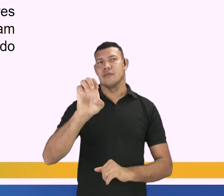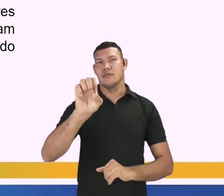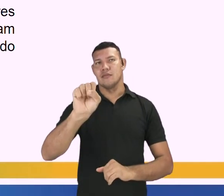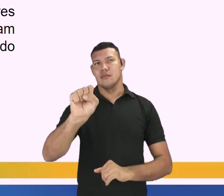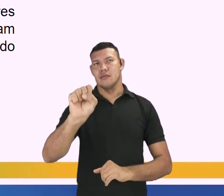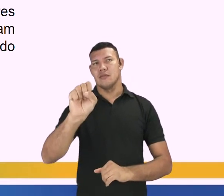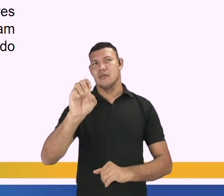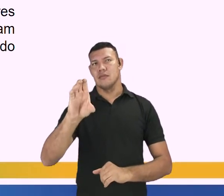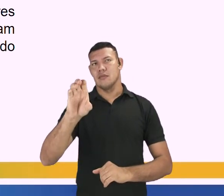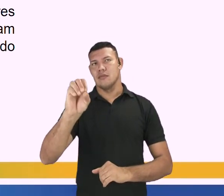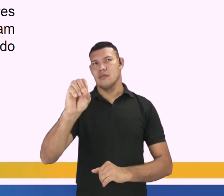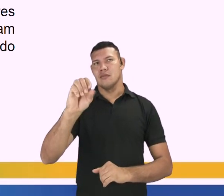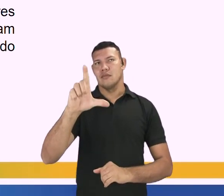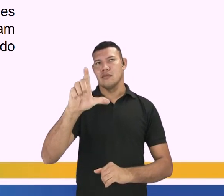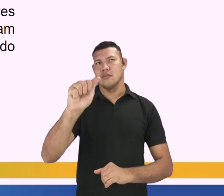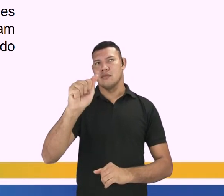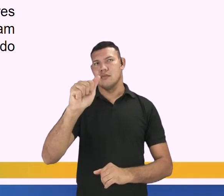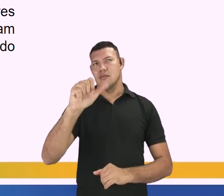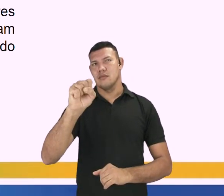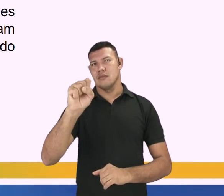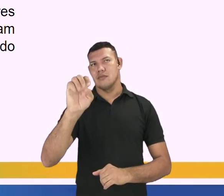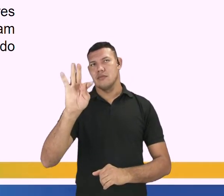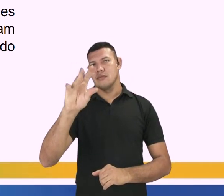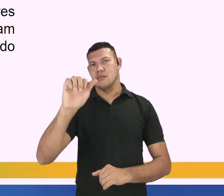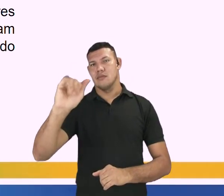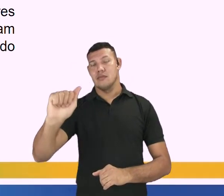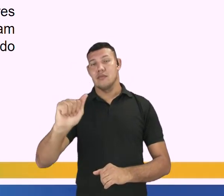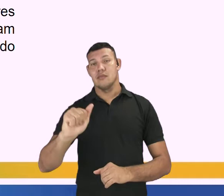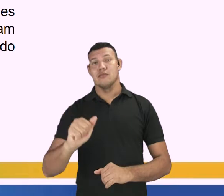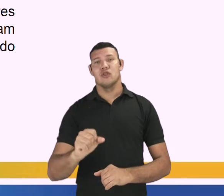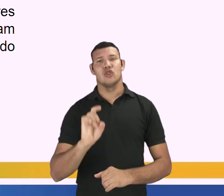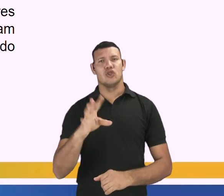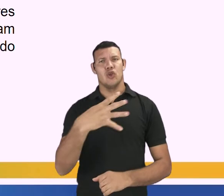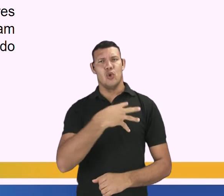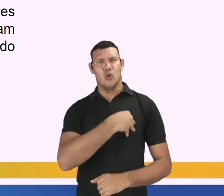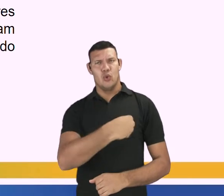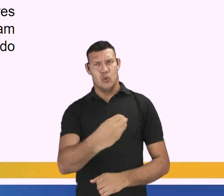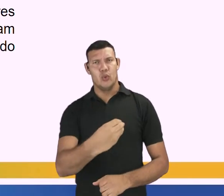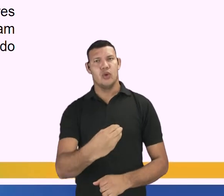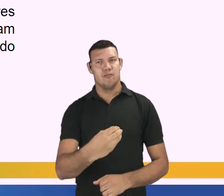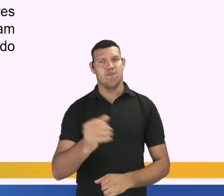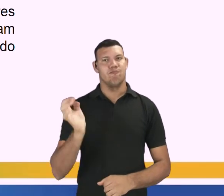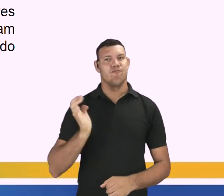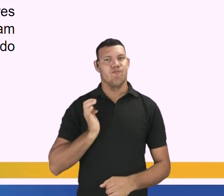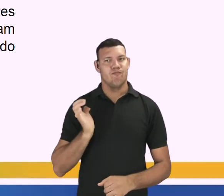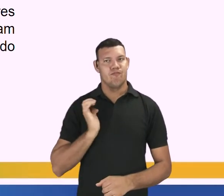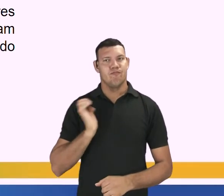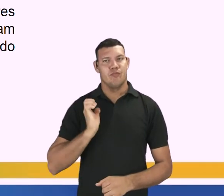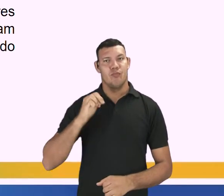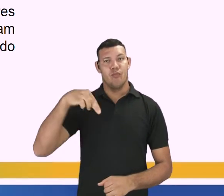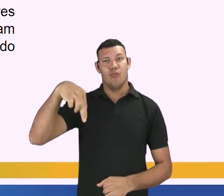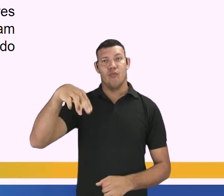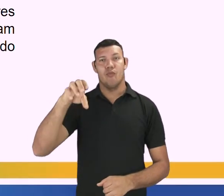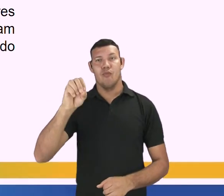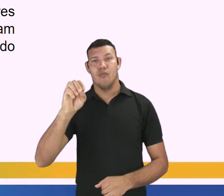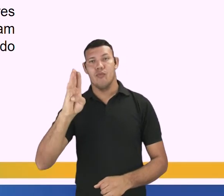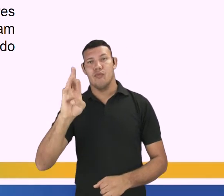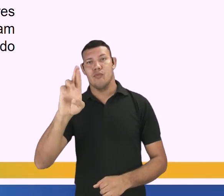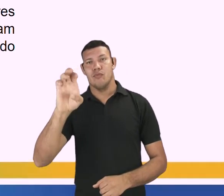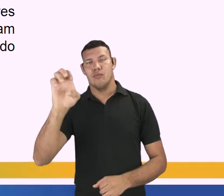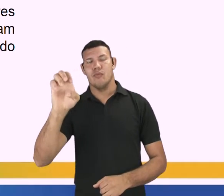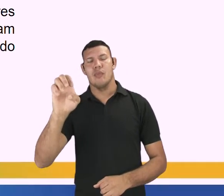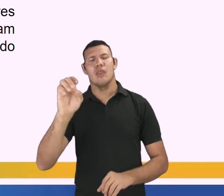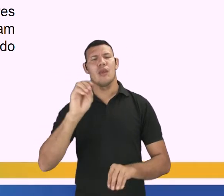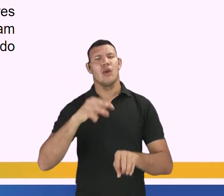escolástica, ou seja, ela acontecia para os filhos dos nobres, somente para os filhos dos nobres, né? E eles vão